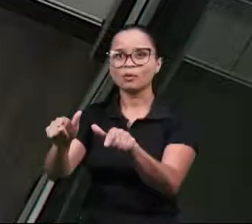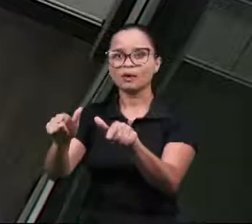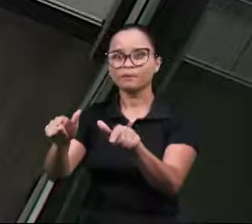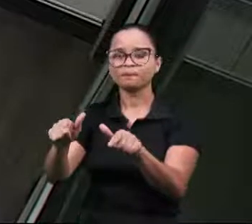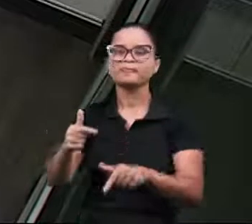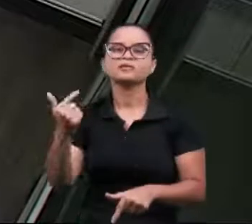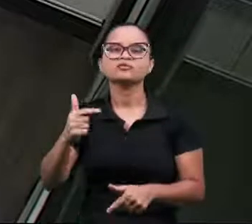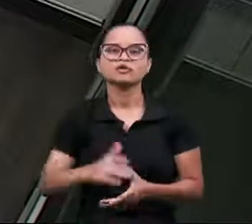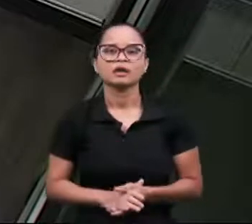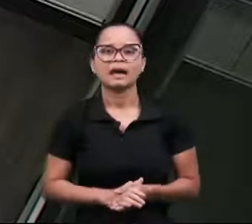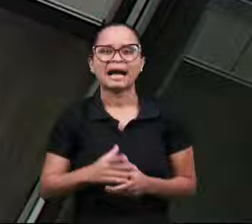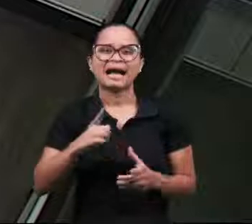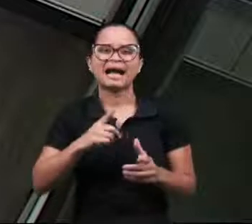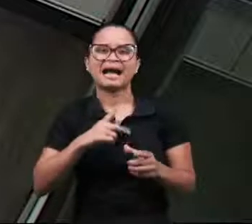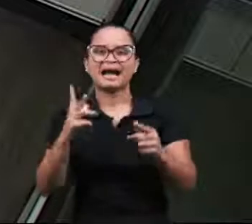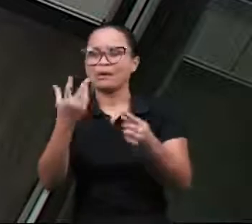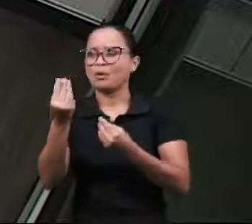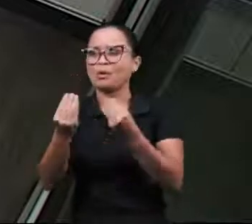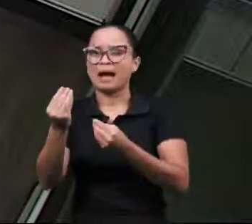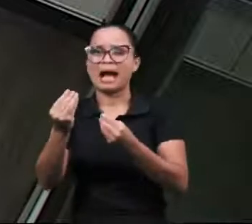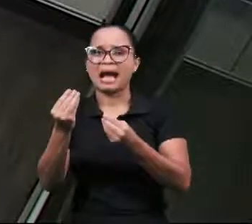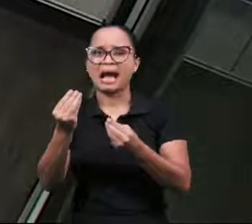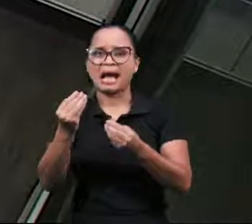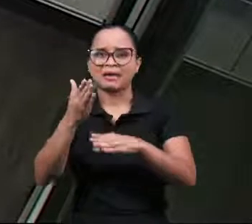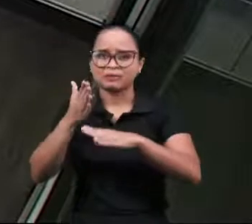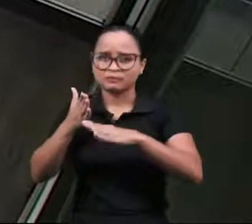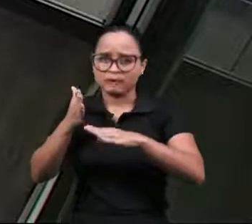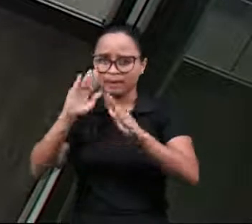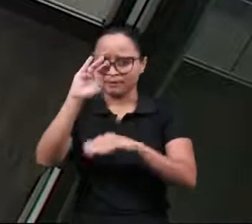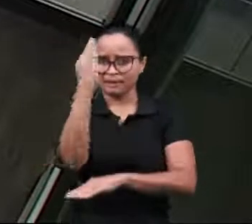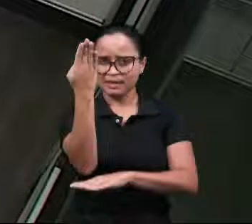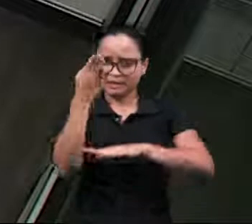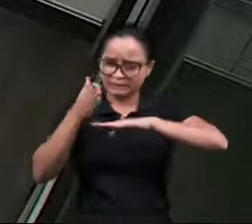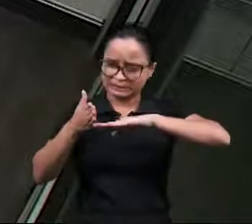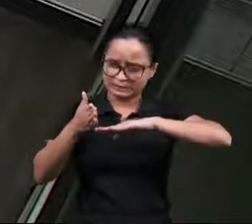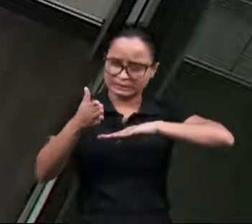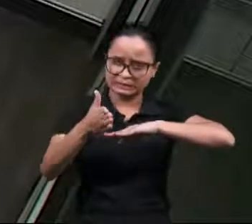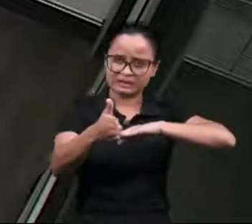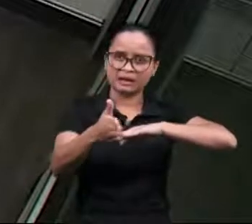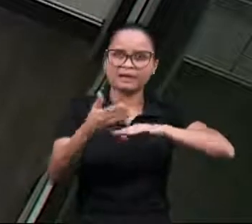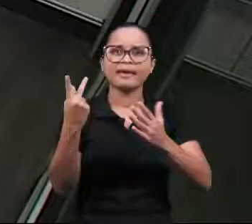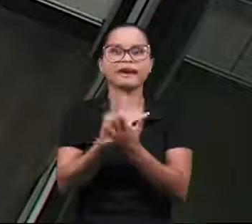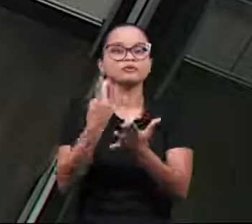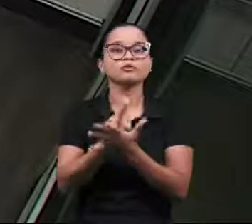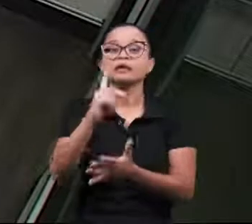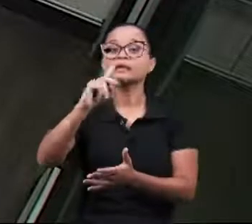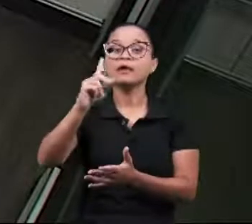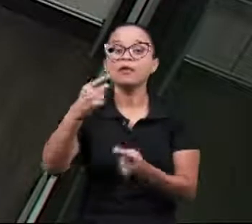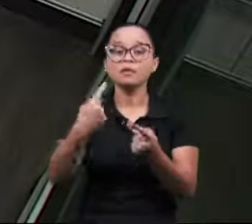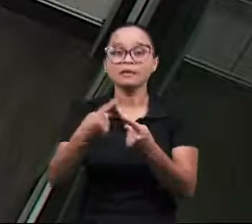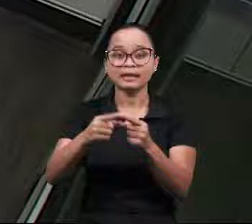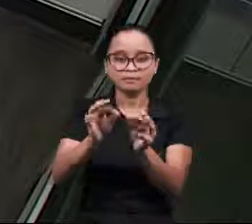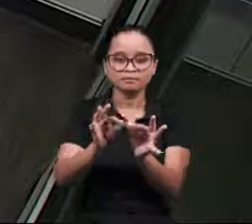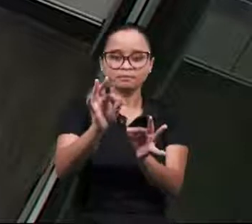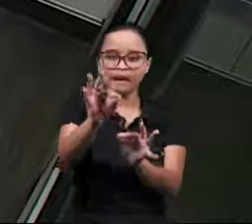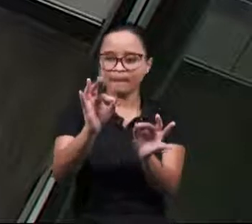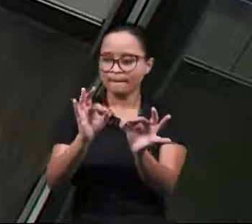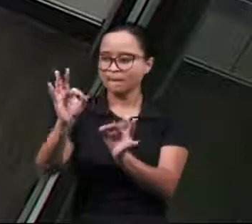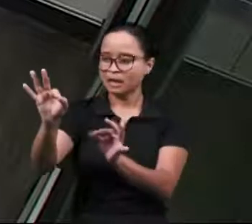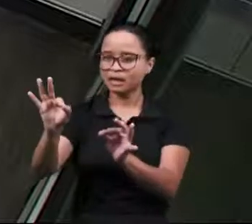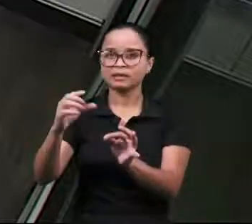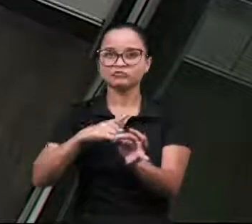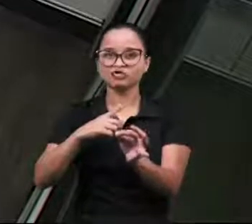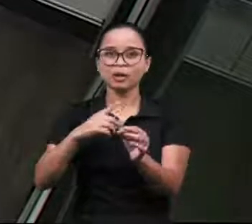coisa assim, cortei errado. Não tinha, porque já estava tudo na medida, um manual de montagem, não tinha. Me dá